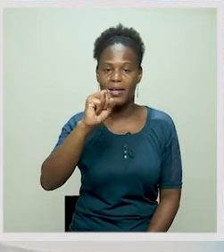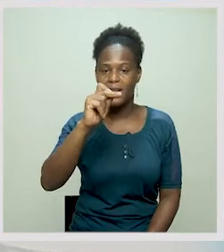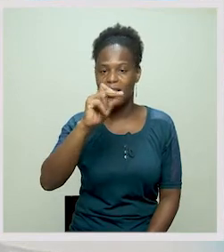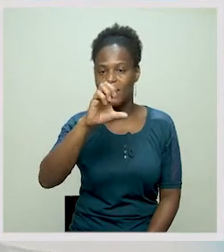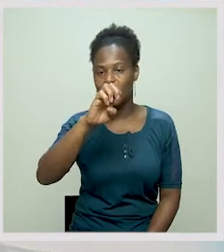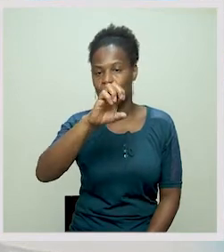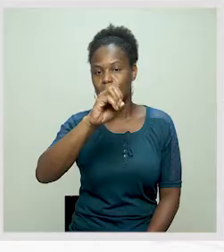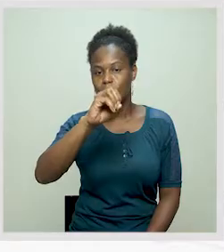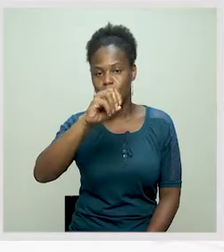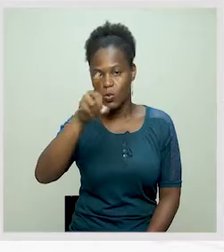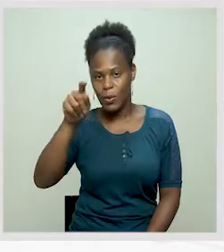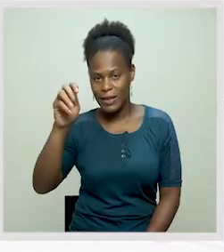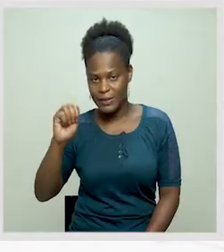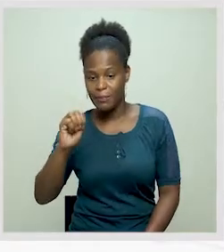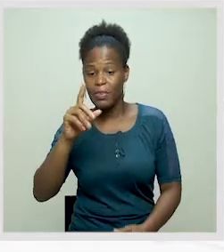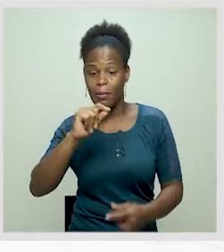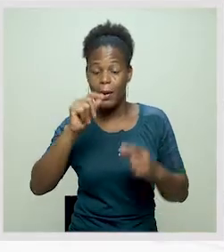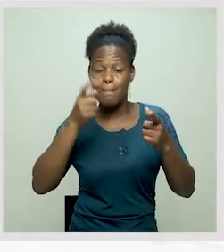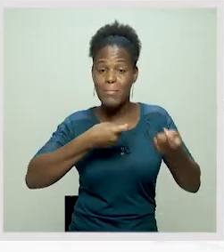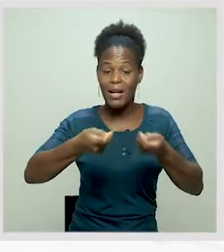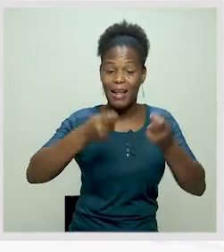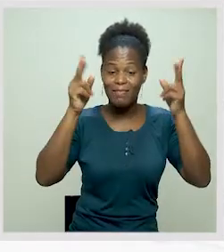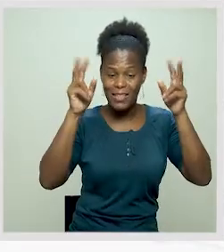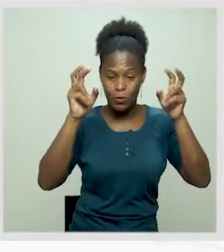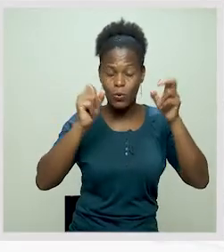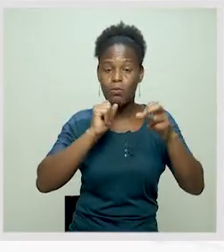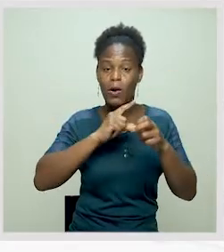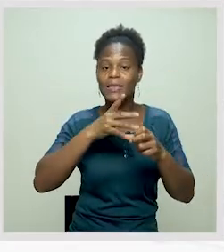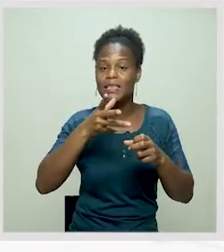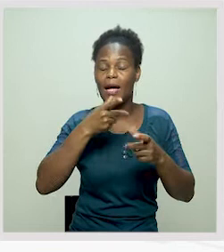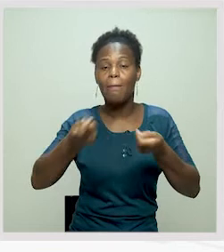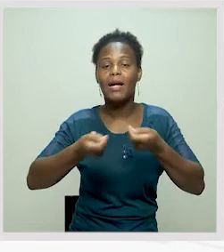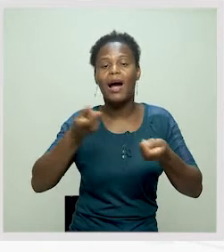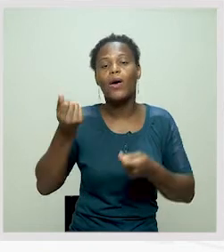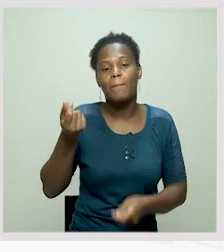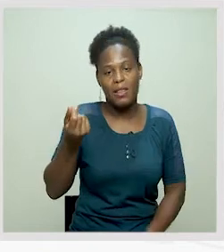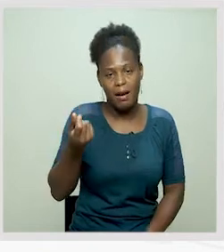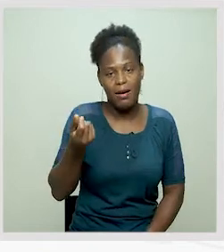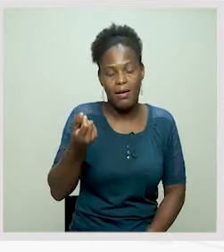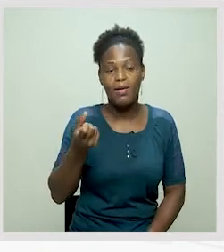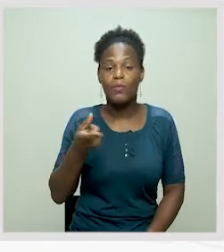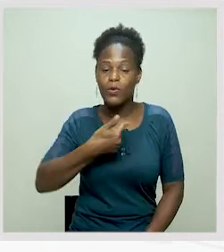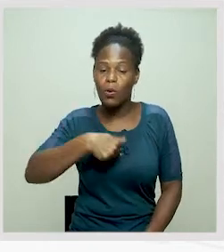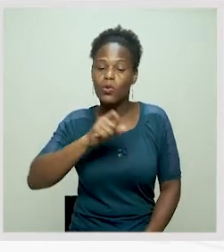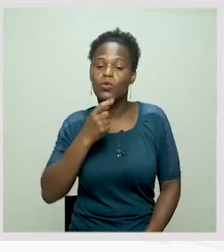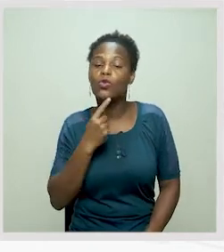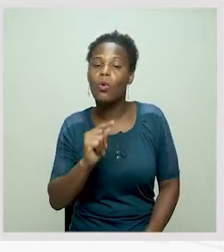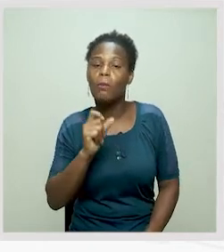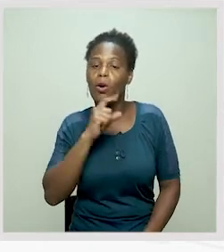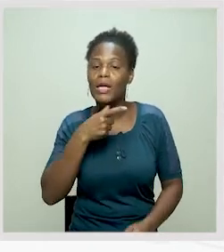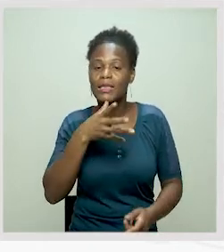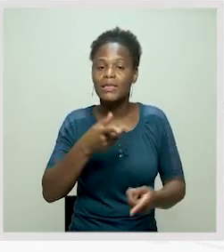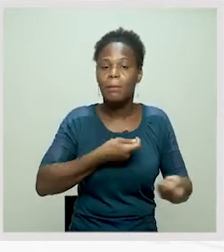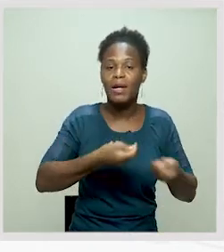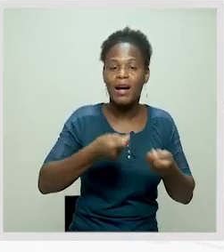também podemos designar de mercado de capital. Também podemos chamar de